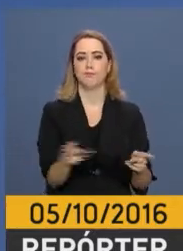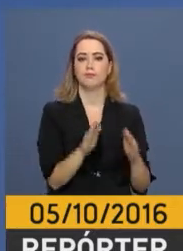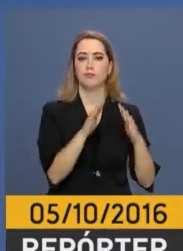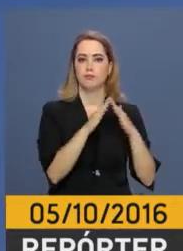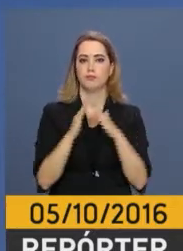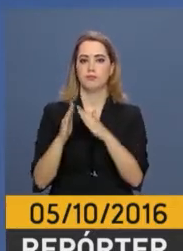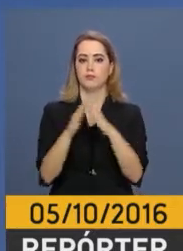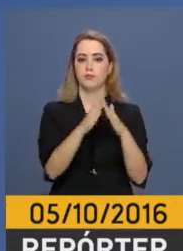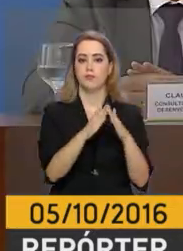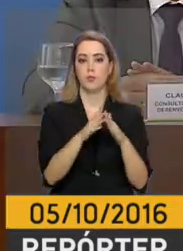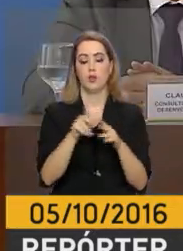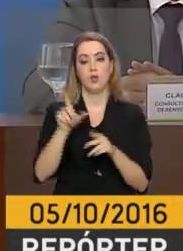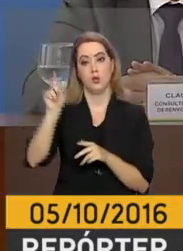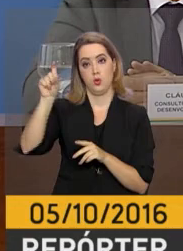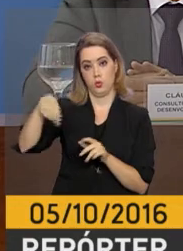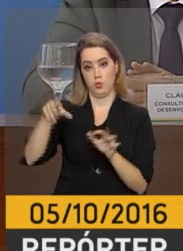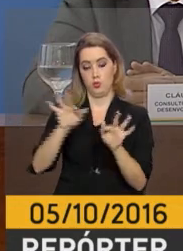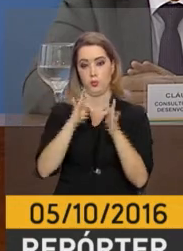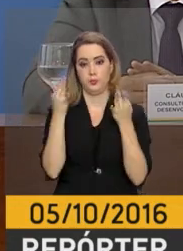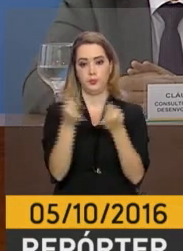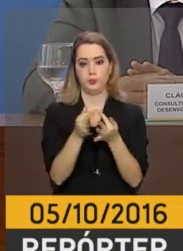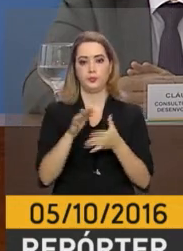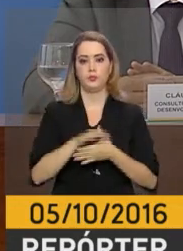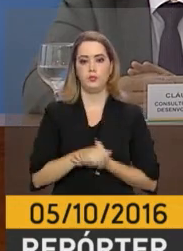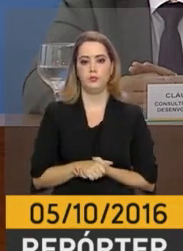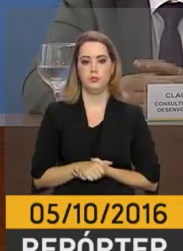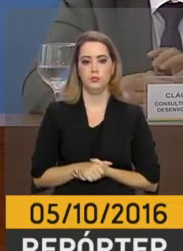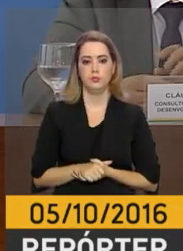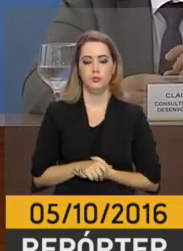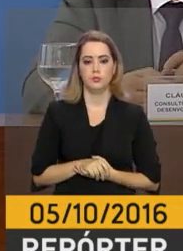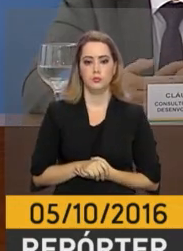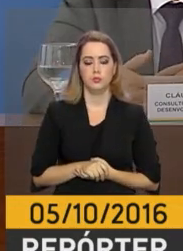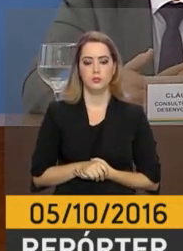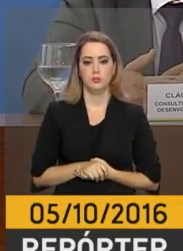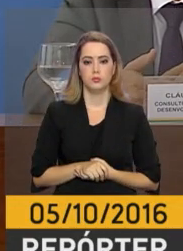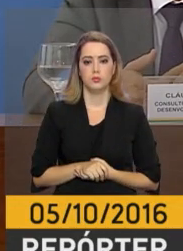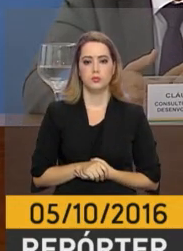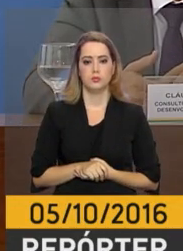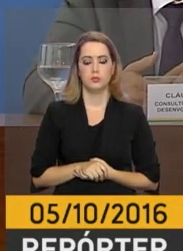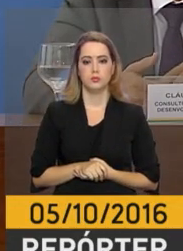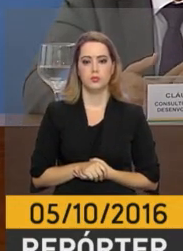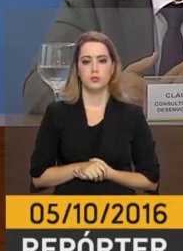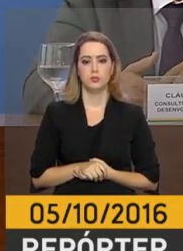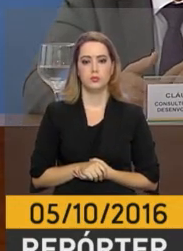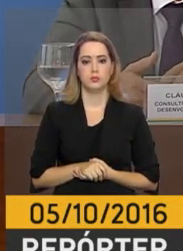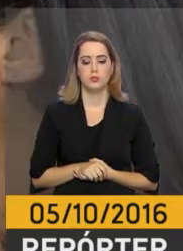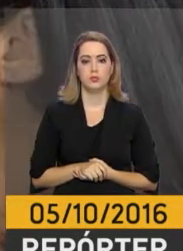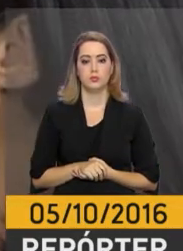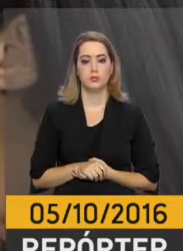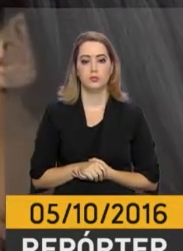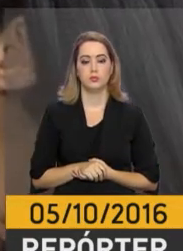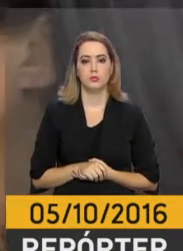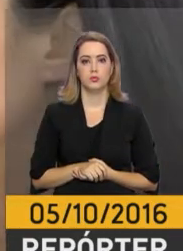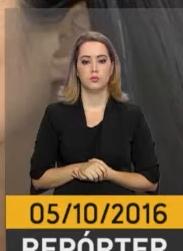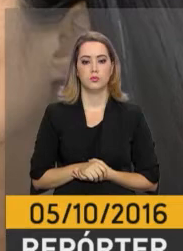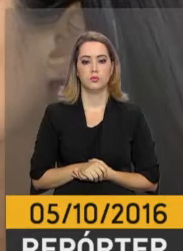do bolsa família é bom dia ministro vanessa da da rbs tv há